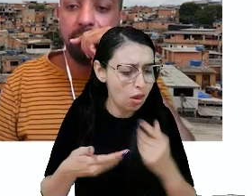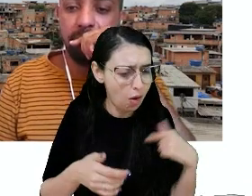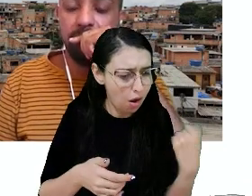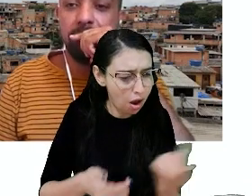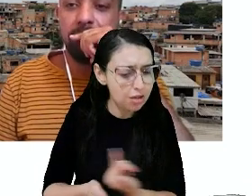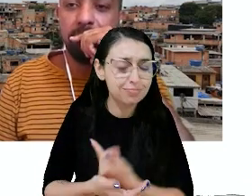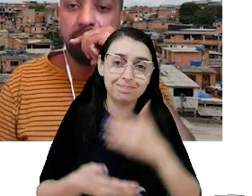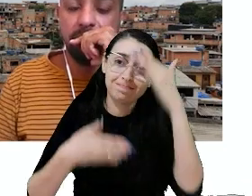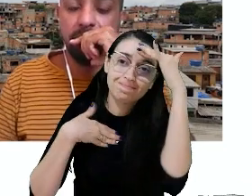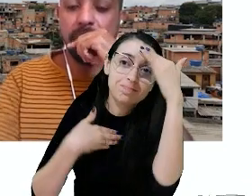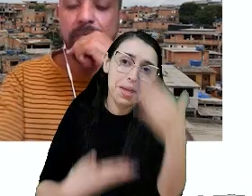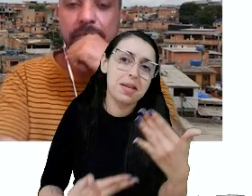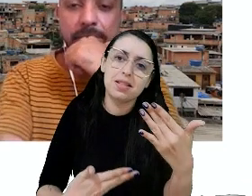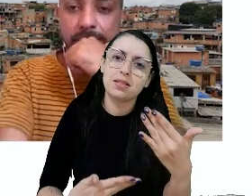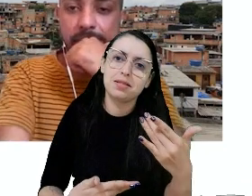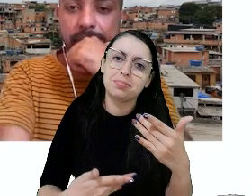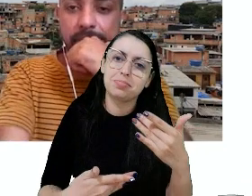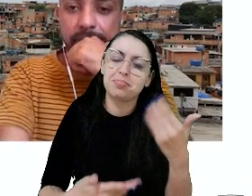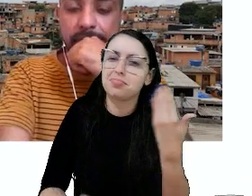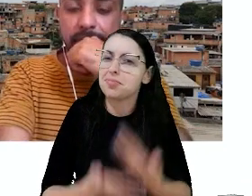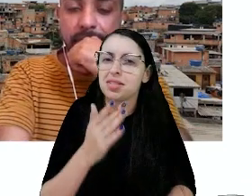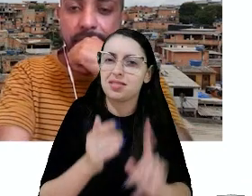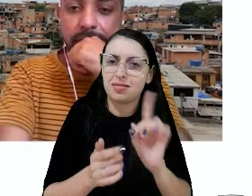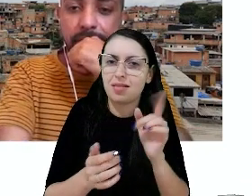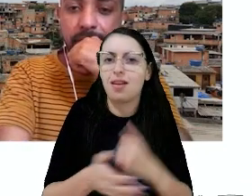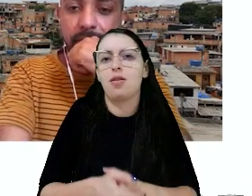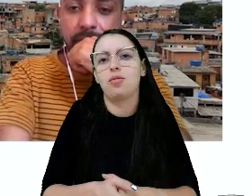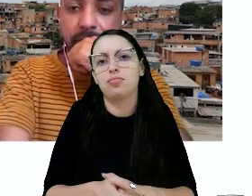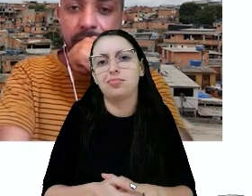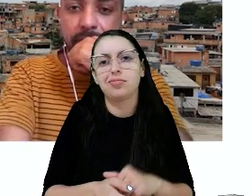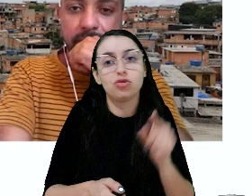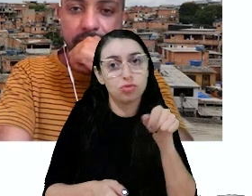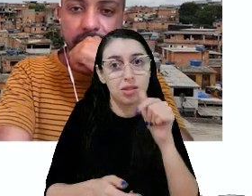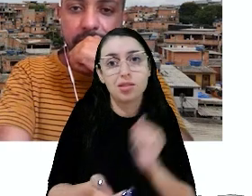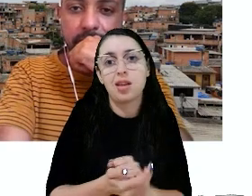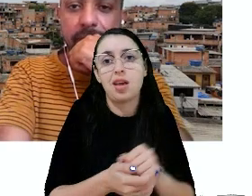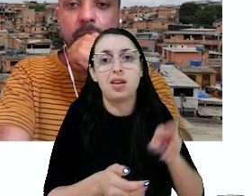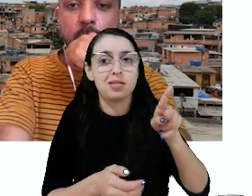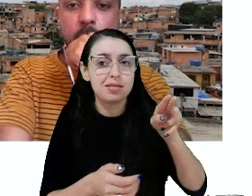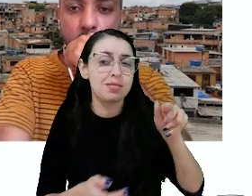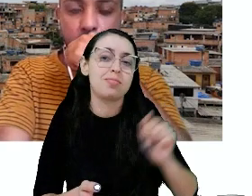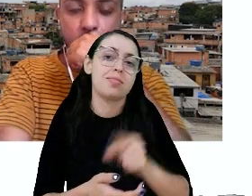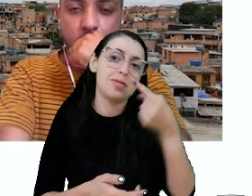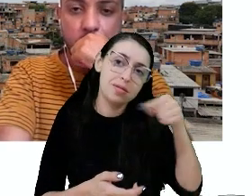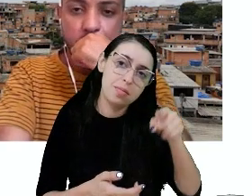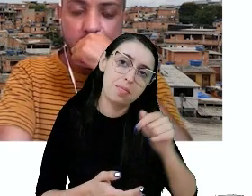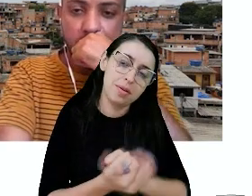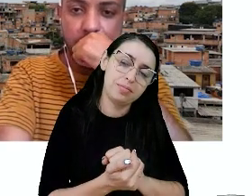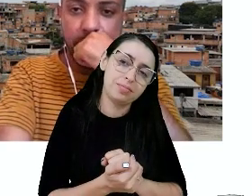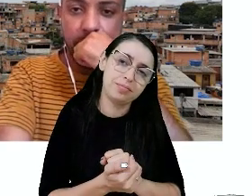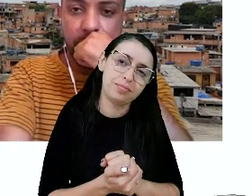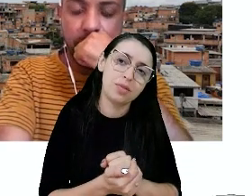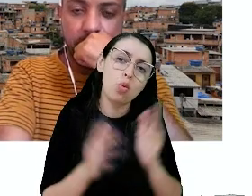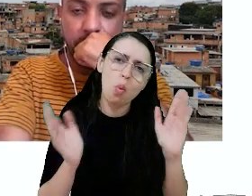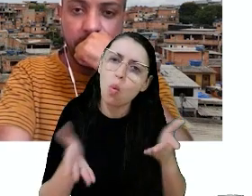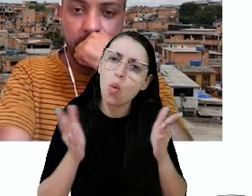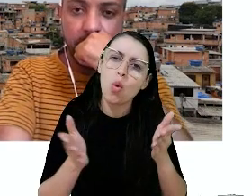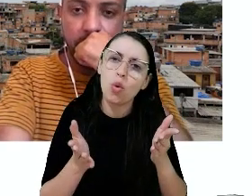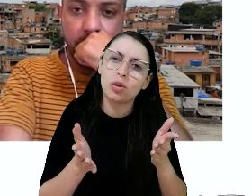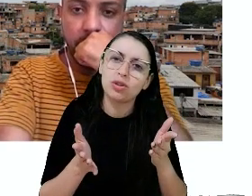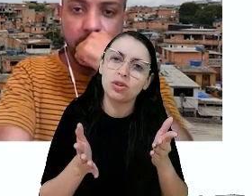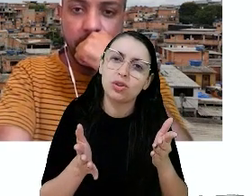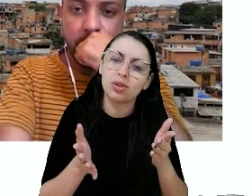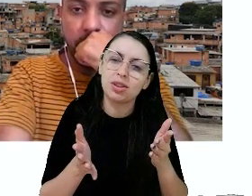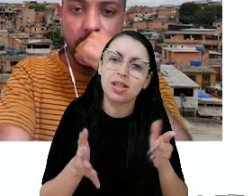conosco. E agradecer por ela não ter desistido de você, dos seus irmãos, e dizer que